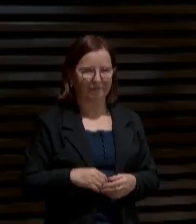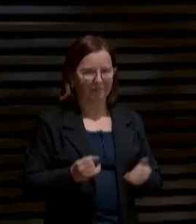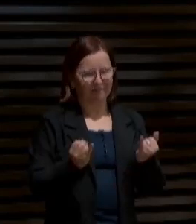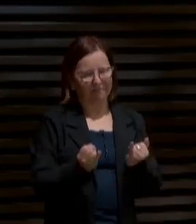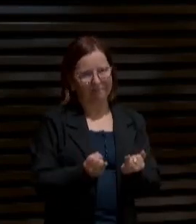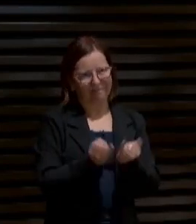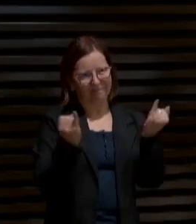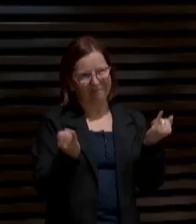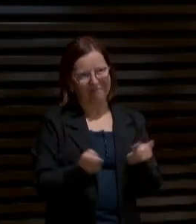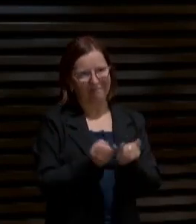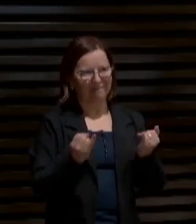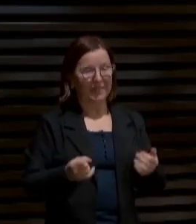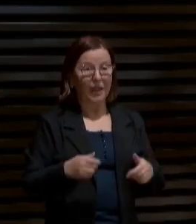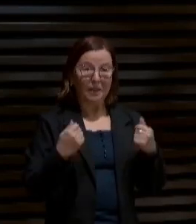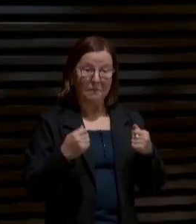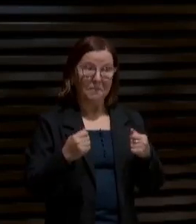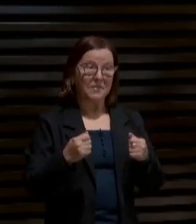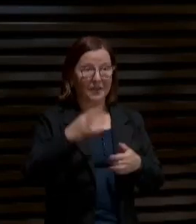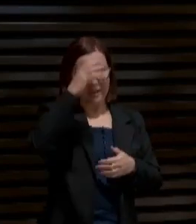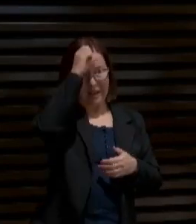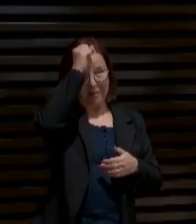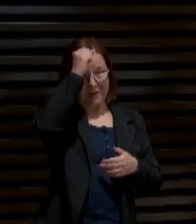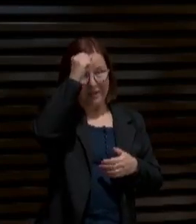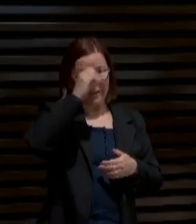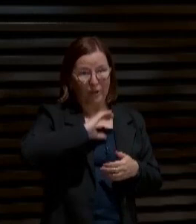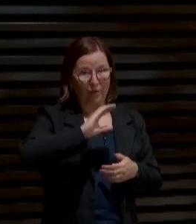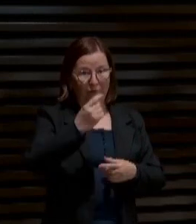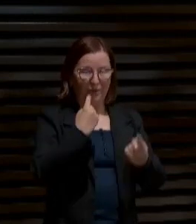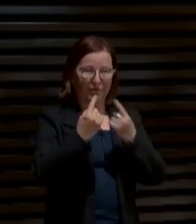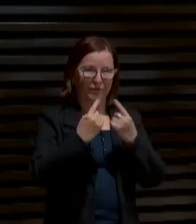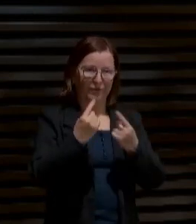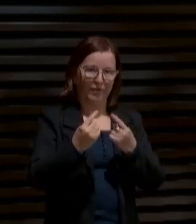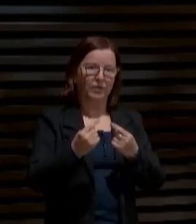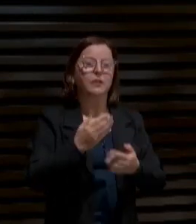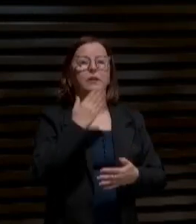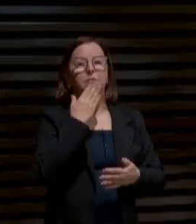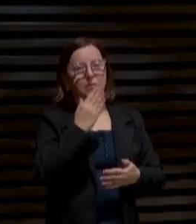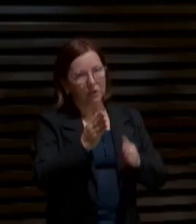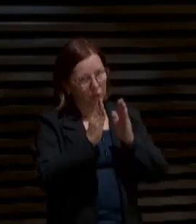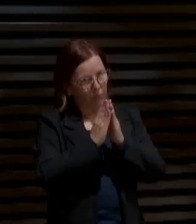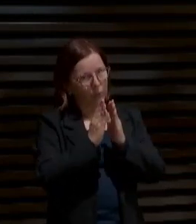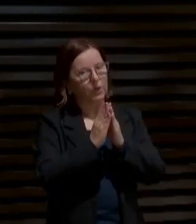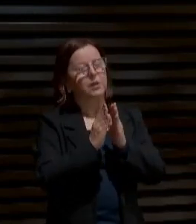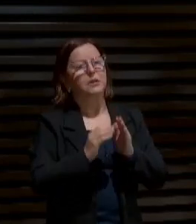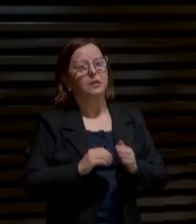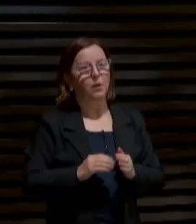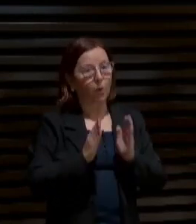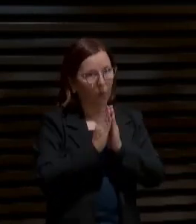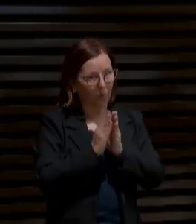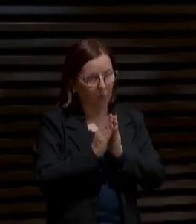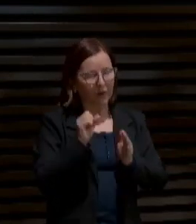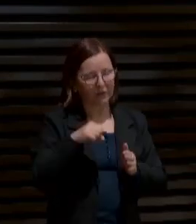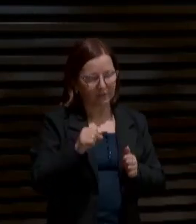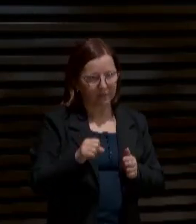vó a confiar uns nos outros a descansar no Senhor e pedir oração para os outros sim orar o Maurício